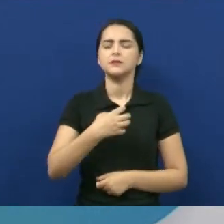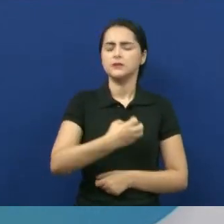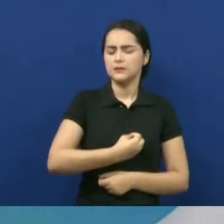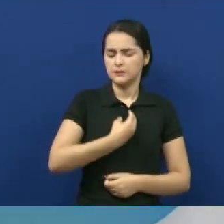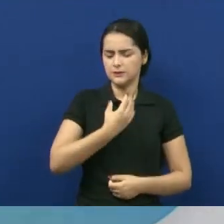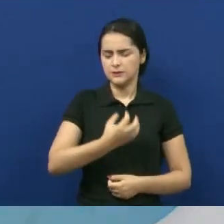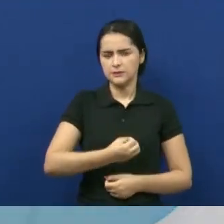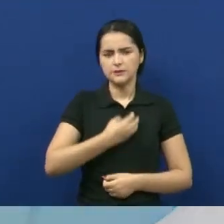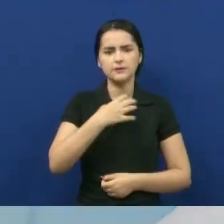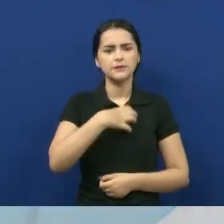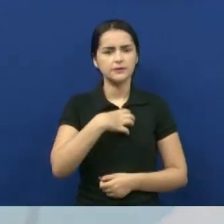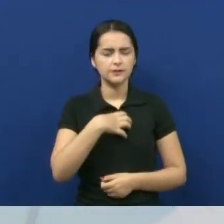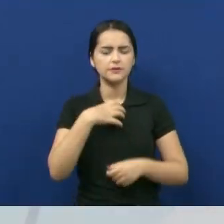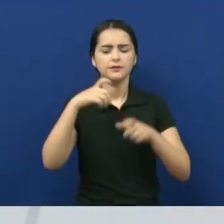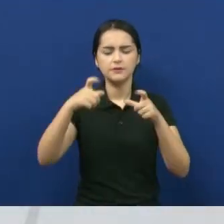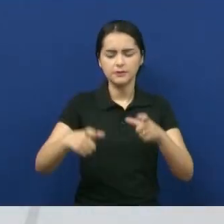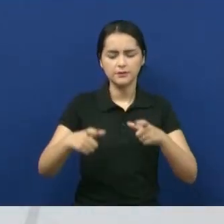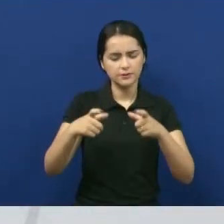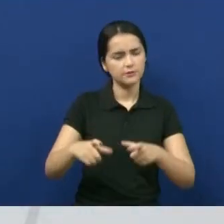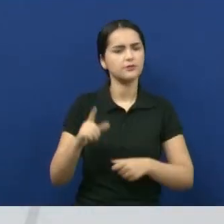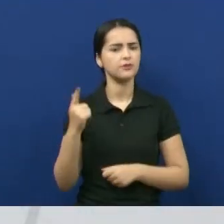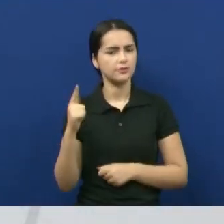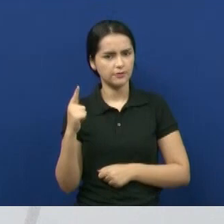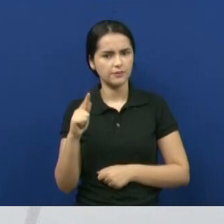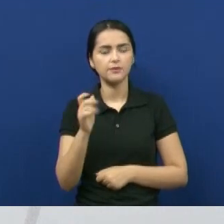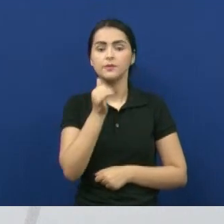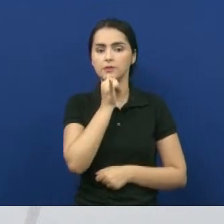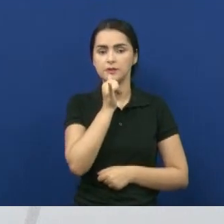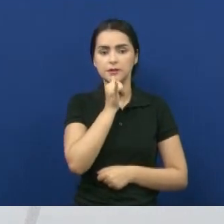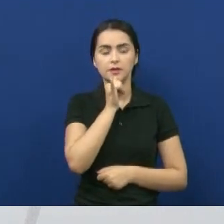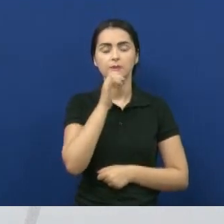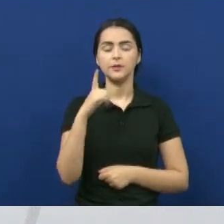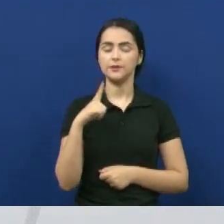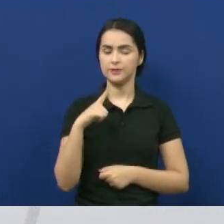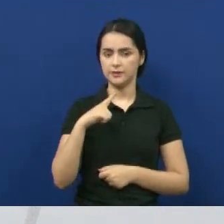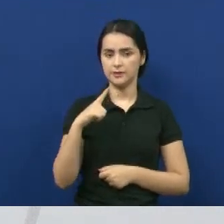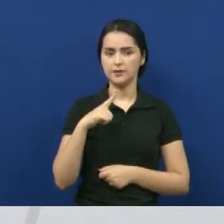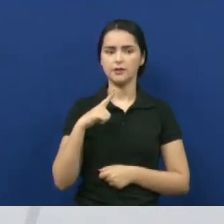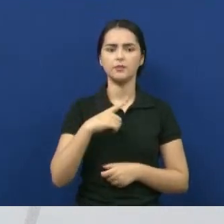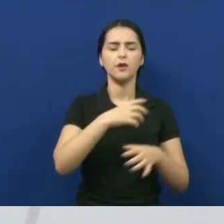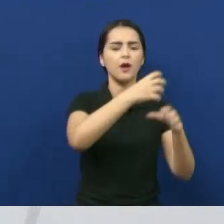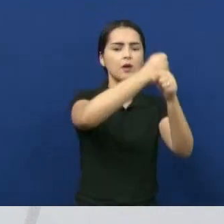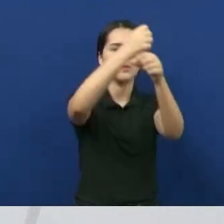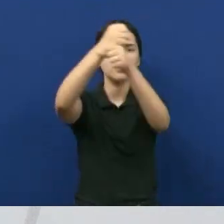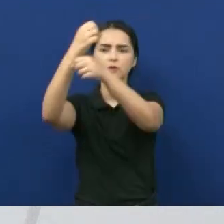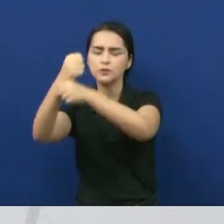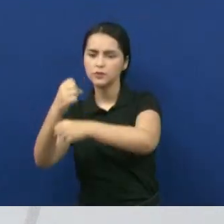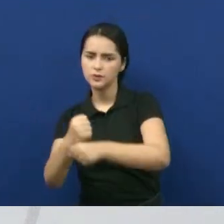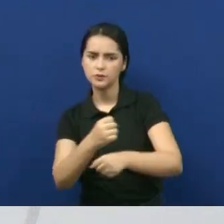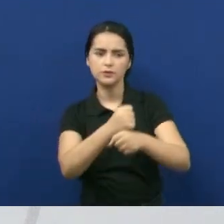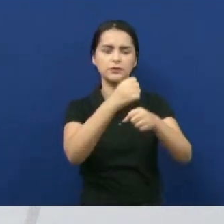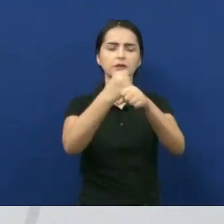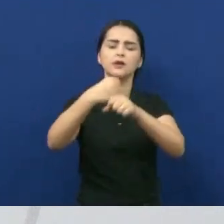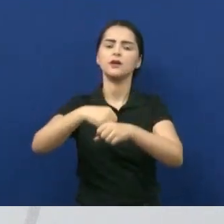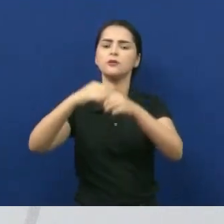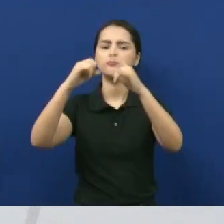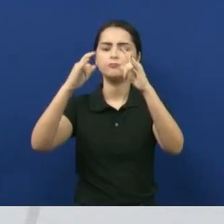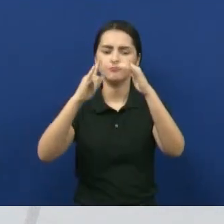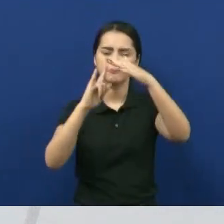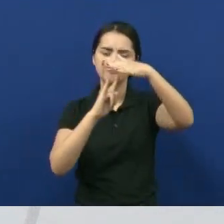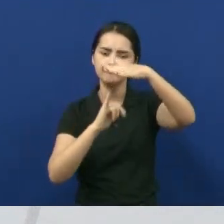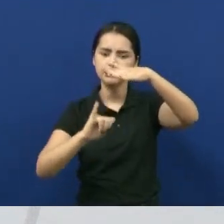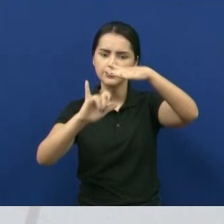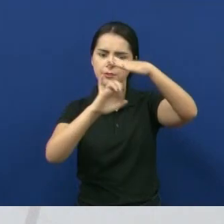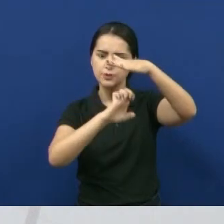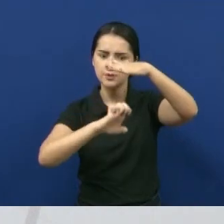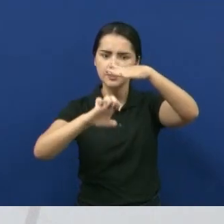espaço geográfico. A gente pode tomar como exemplo quando temos a construção de uma usina hidrelétrica e um trecho